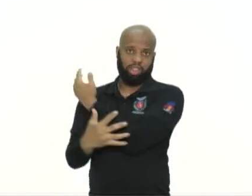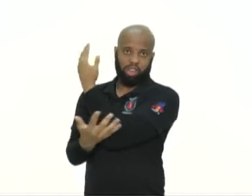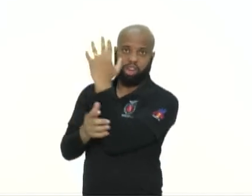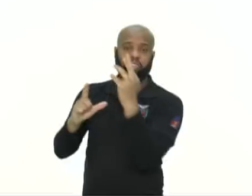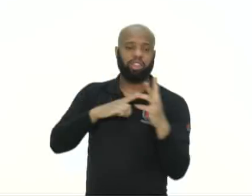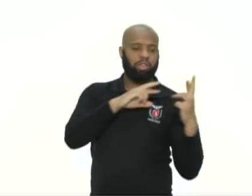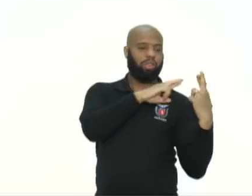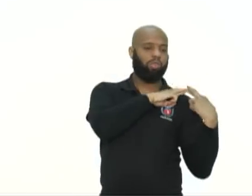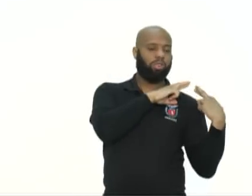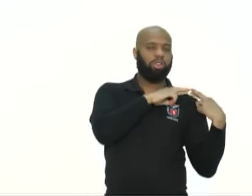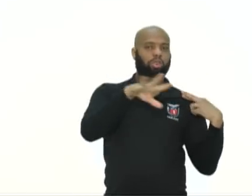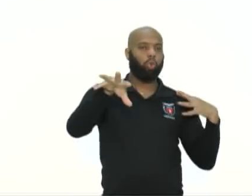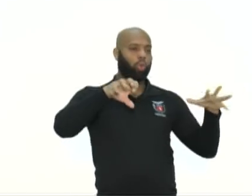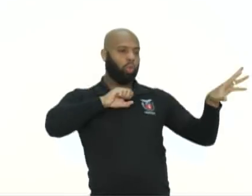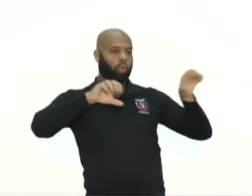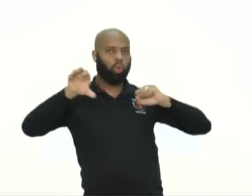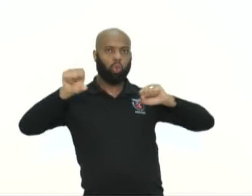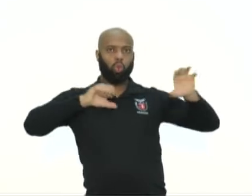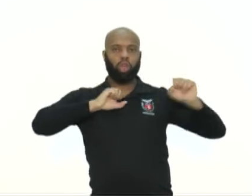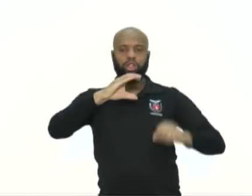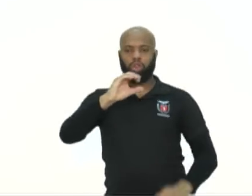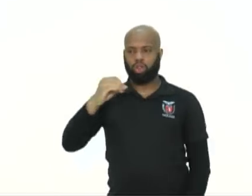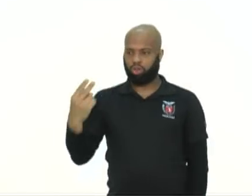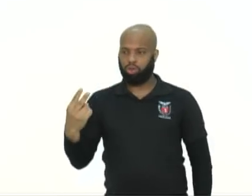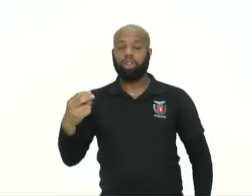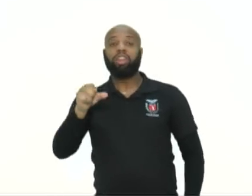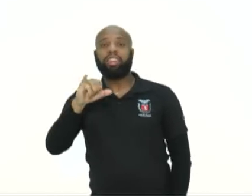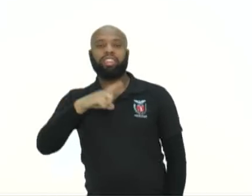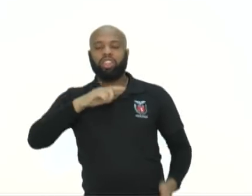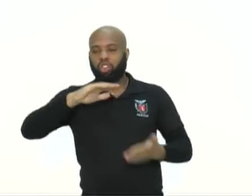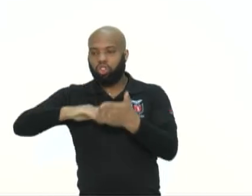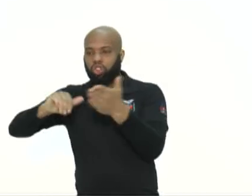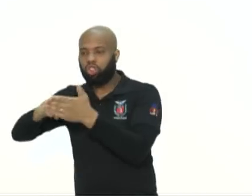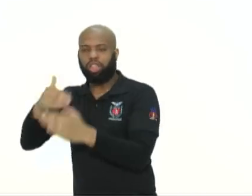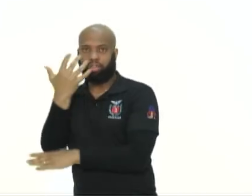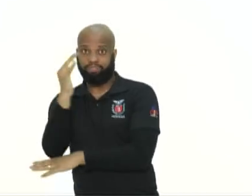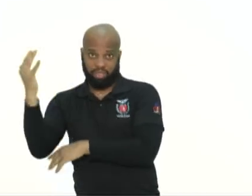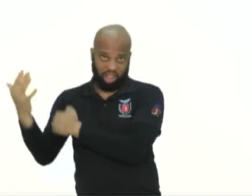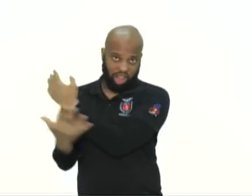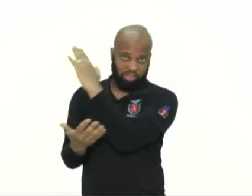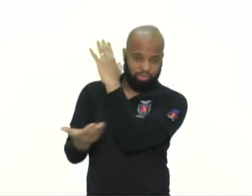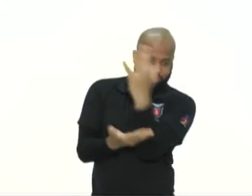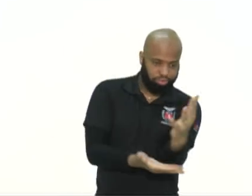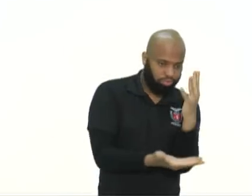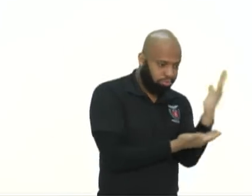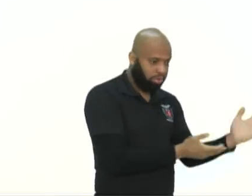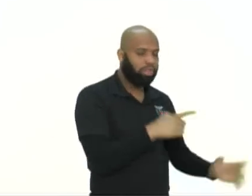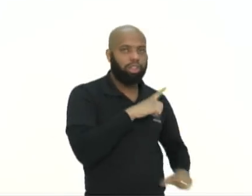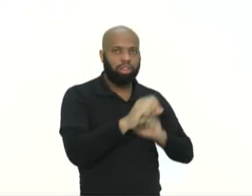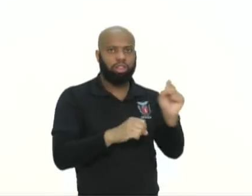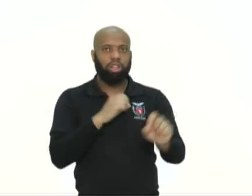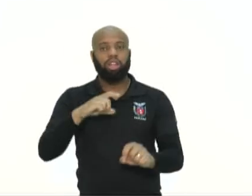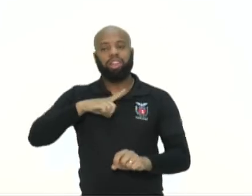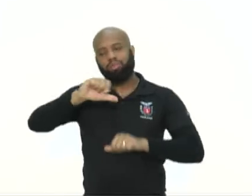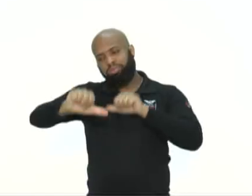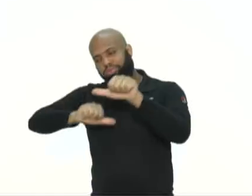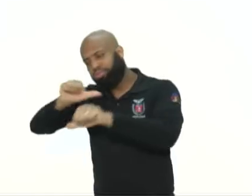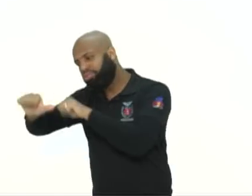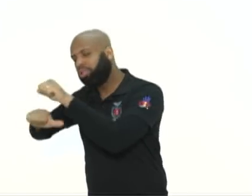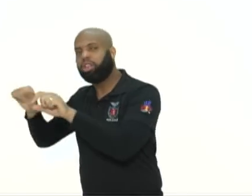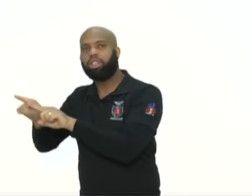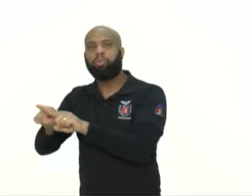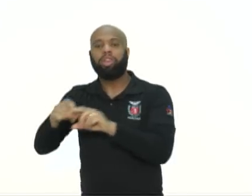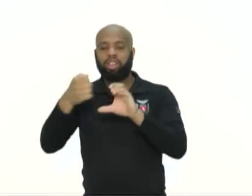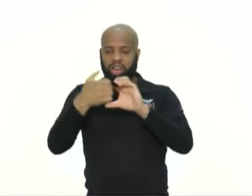pela absorção de gás carbônico e se há retirada do desmatamento, eu tenho uma modificação